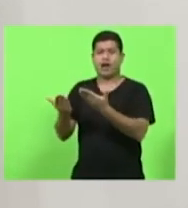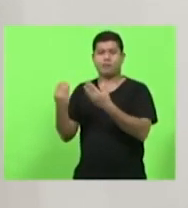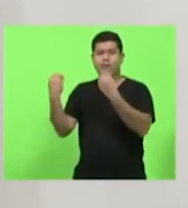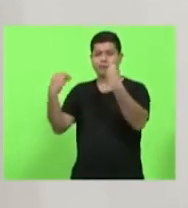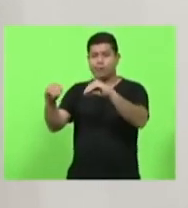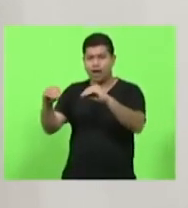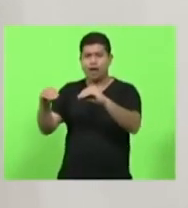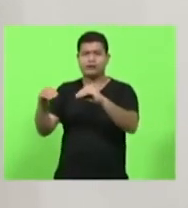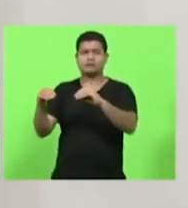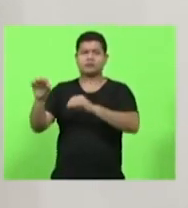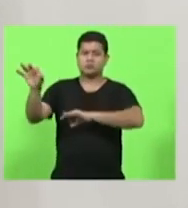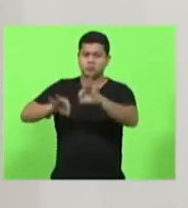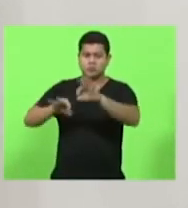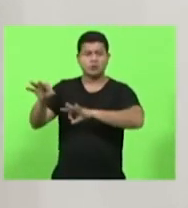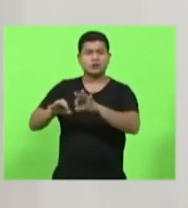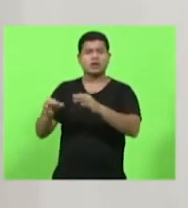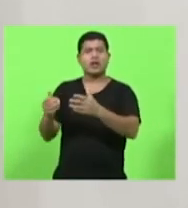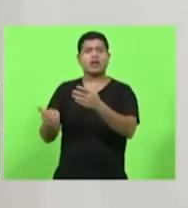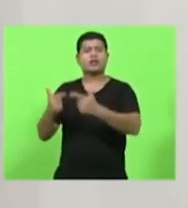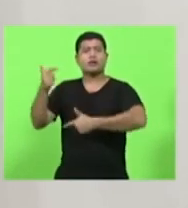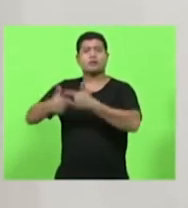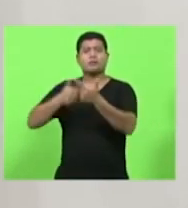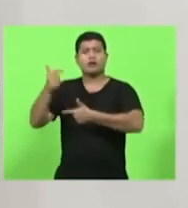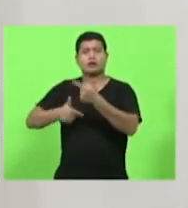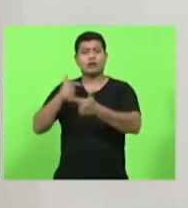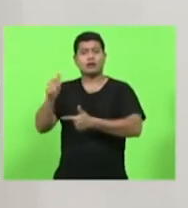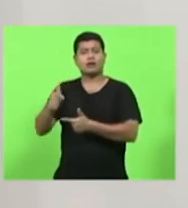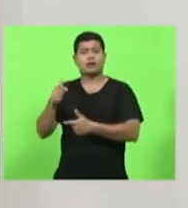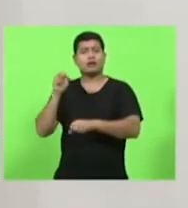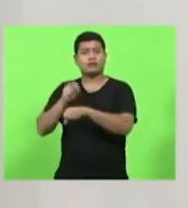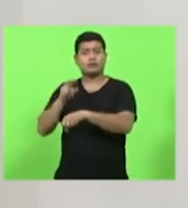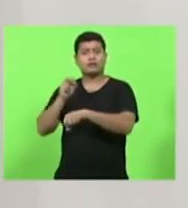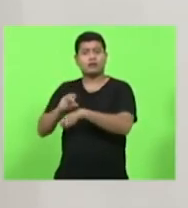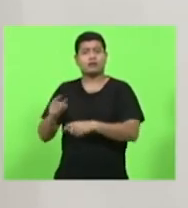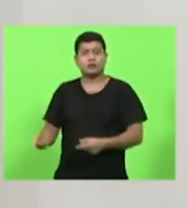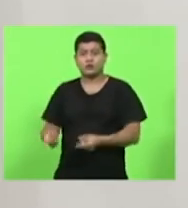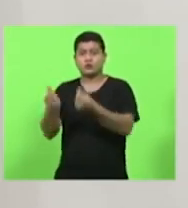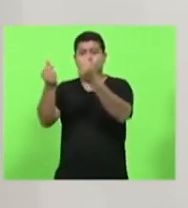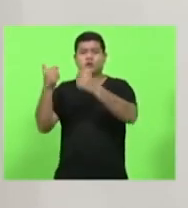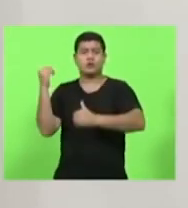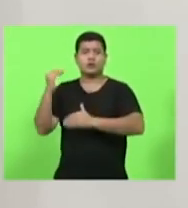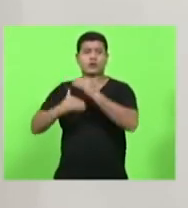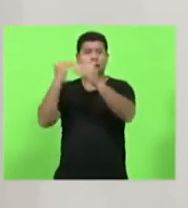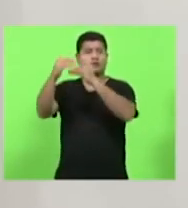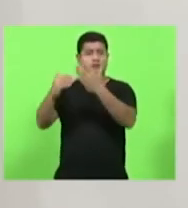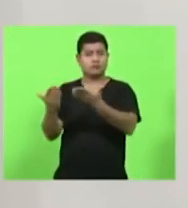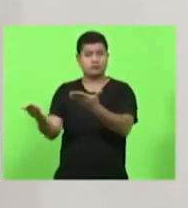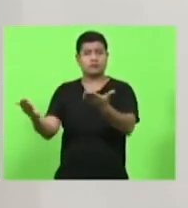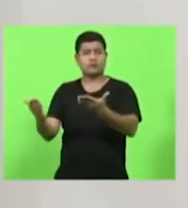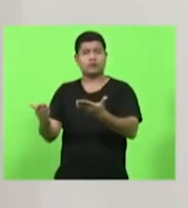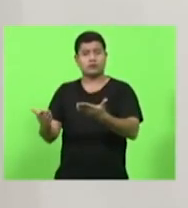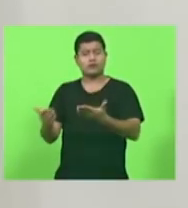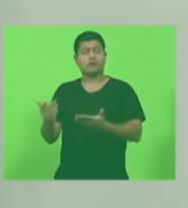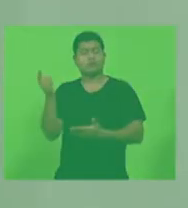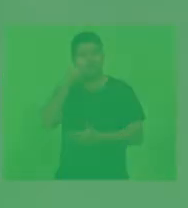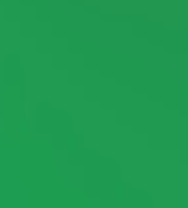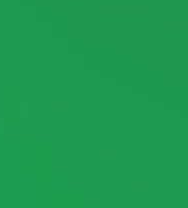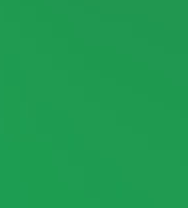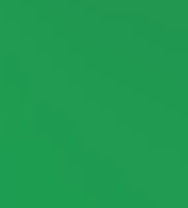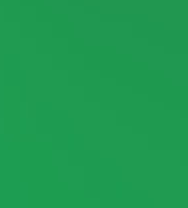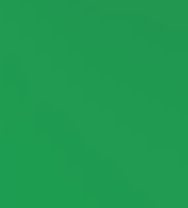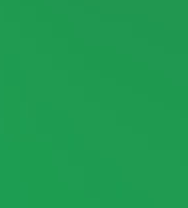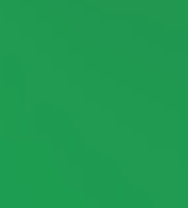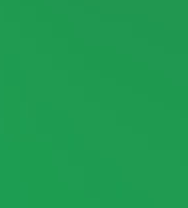se instalar, para que as empresas possam gerar emprego, riqueza, desenvolvimento e desenvolver o Planalto Norte.